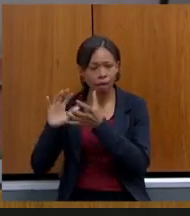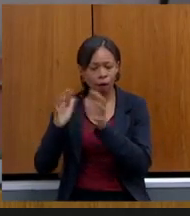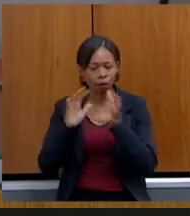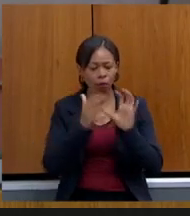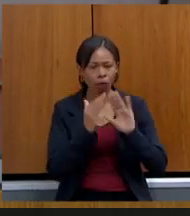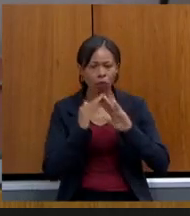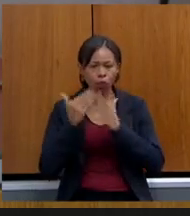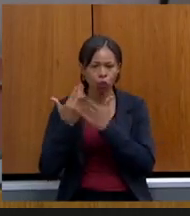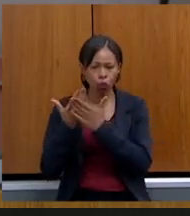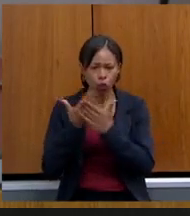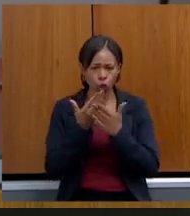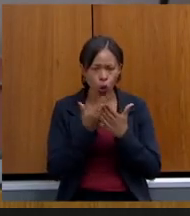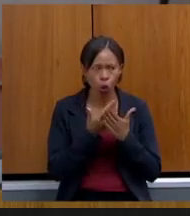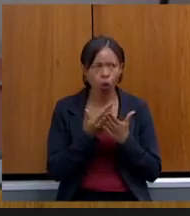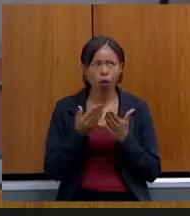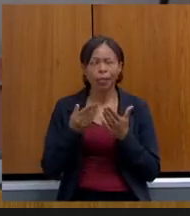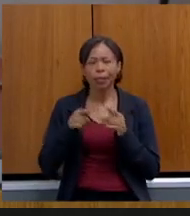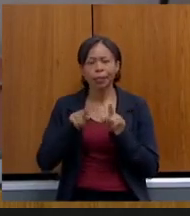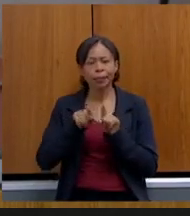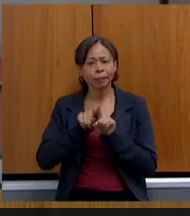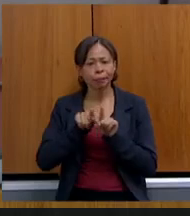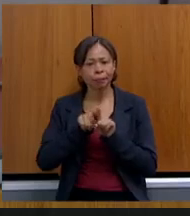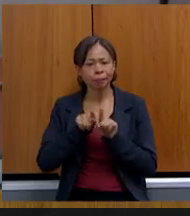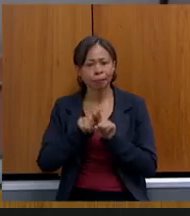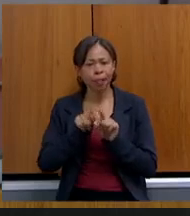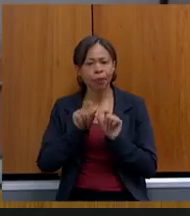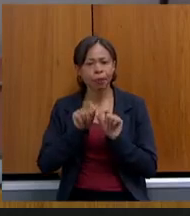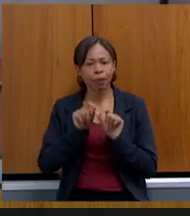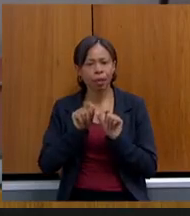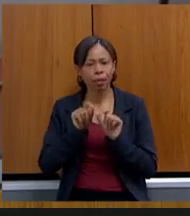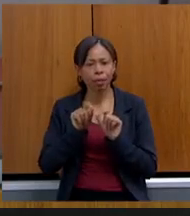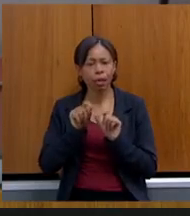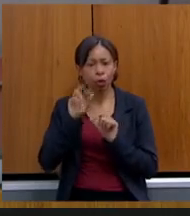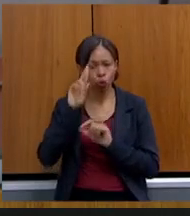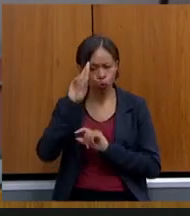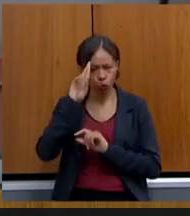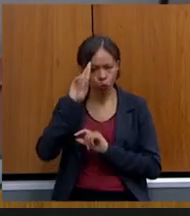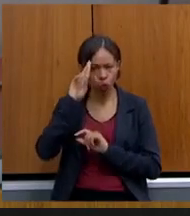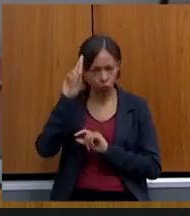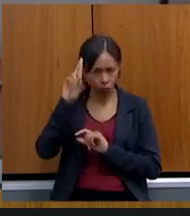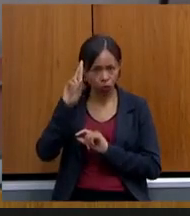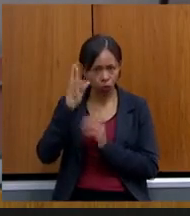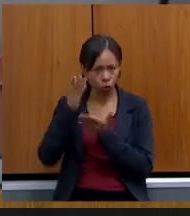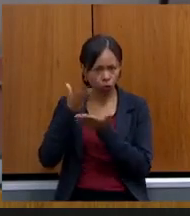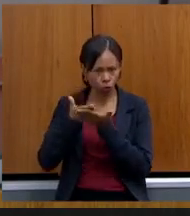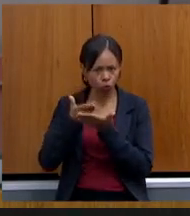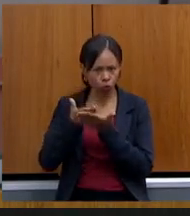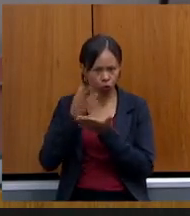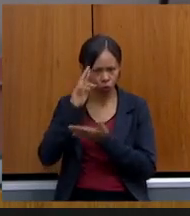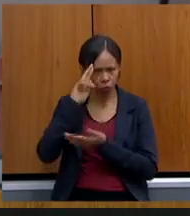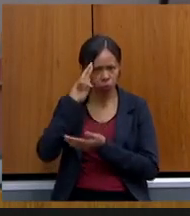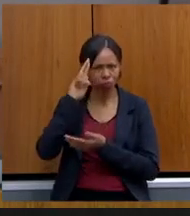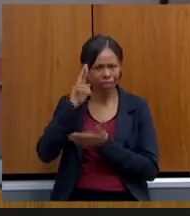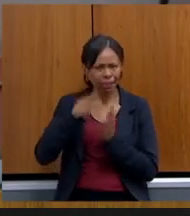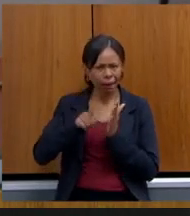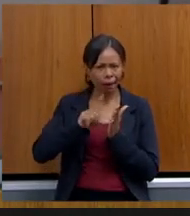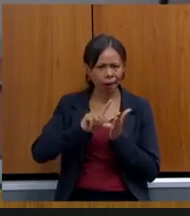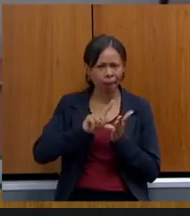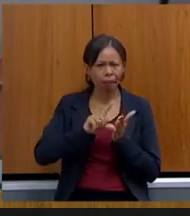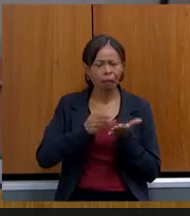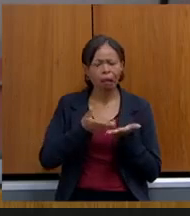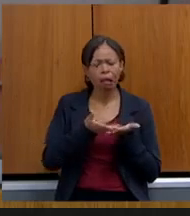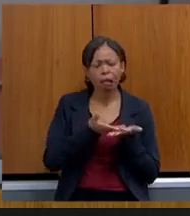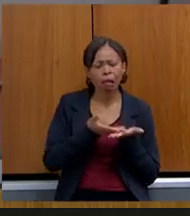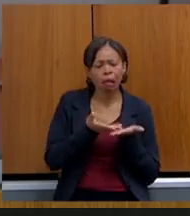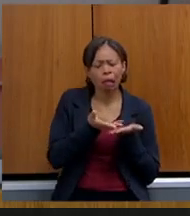o Ideb subiu dando a dignidade e os diretores que mendigava vão para conseguir instalar o gás para